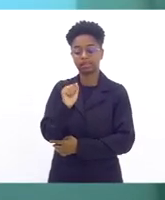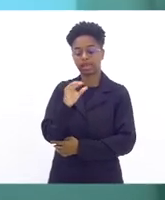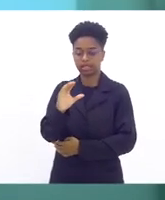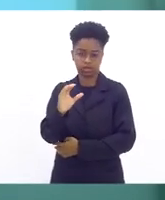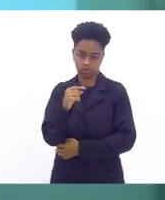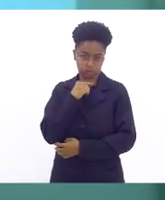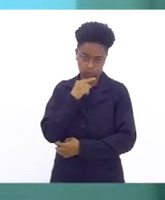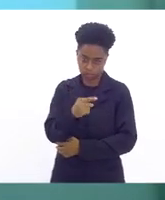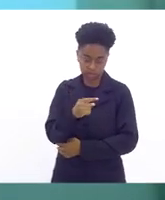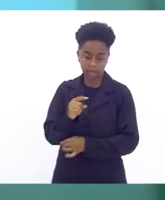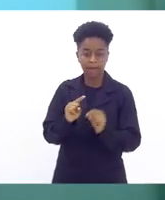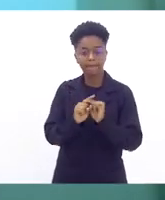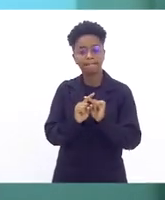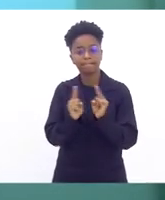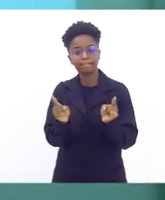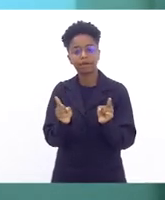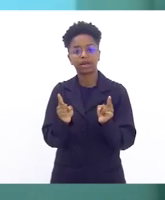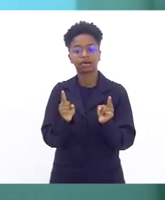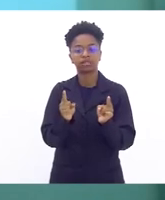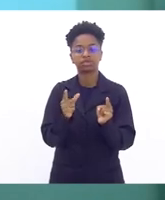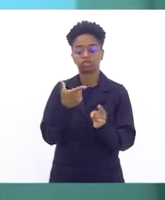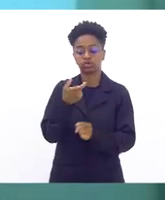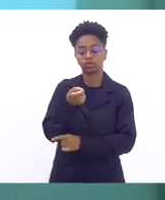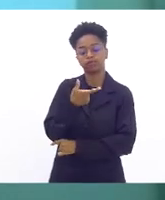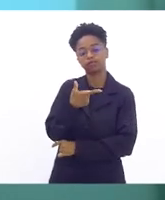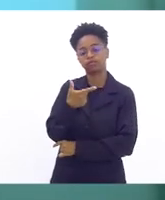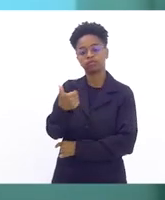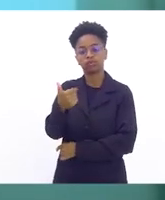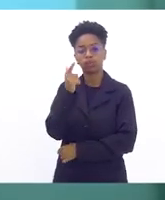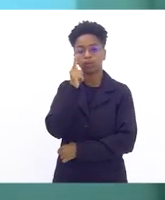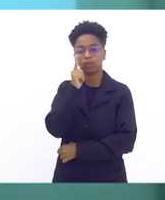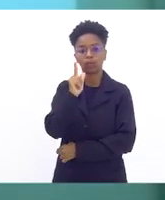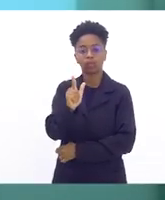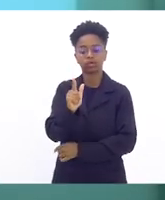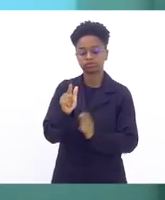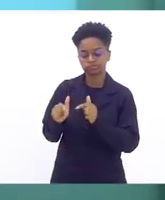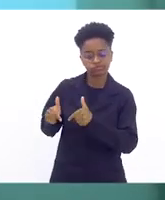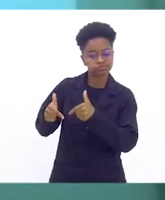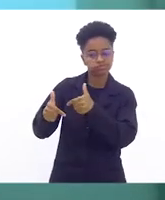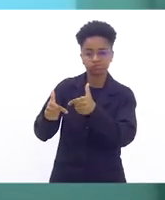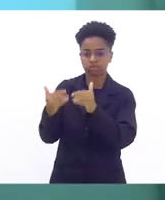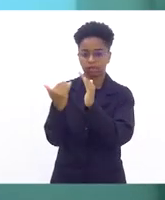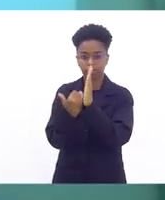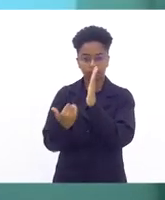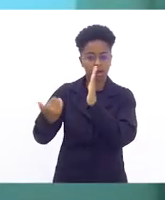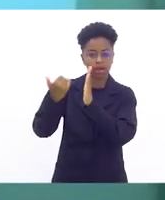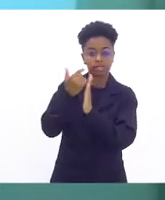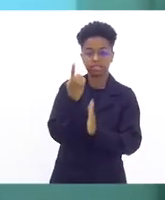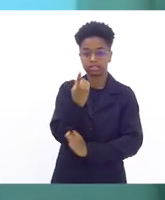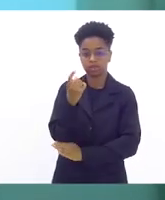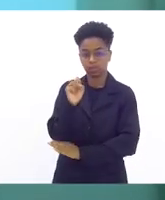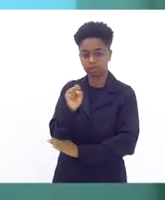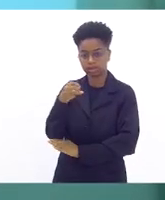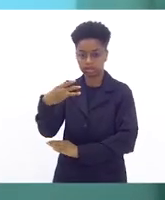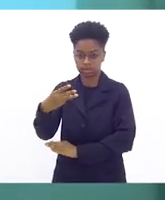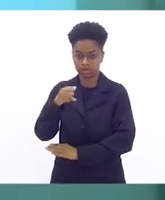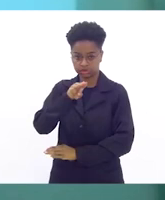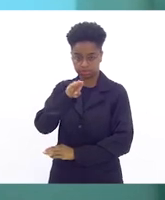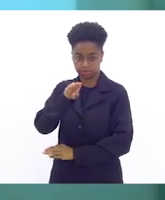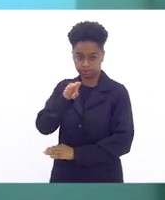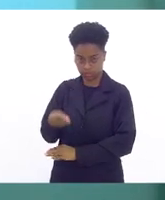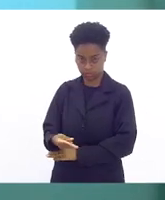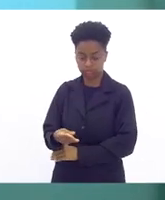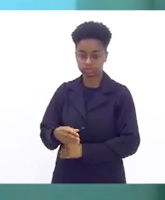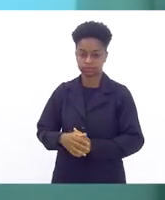mais Chegamos em 2021 já com a execução mais alta de 183 milhões é